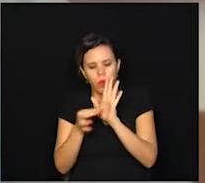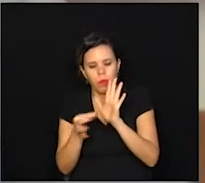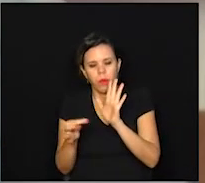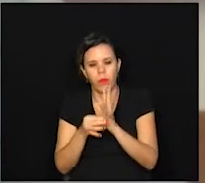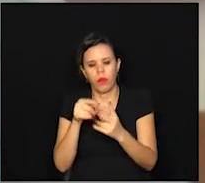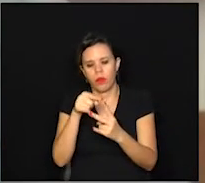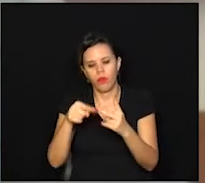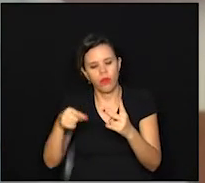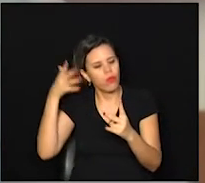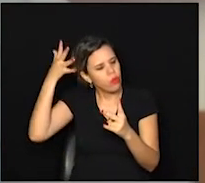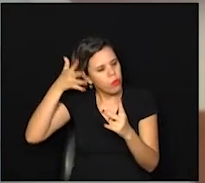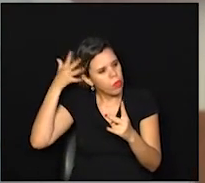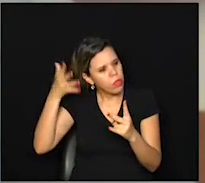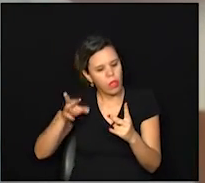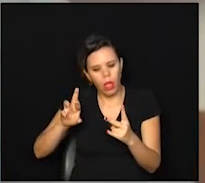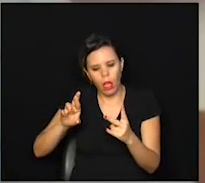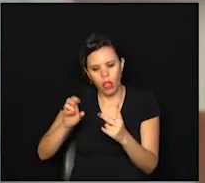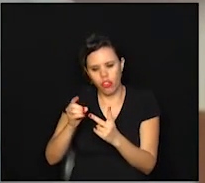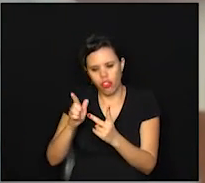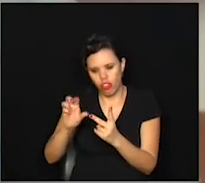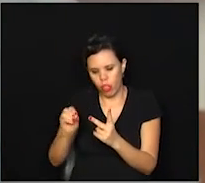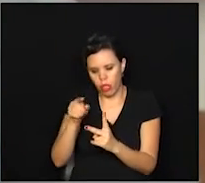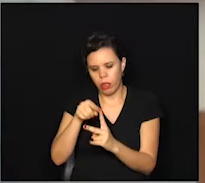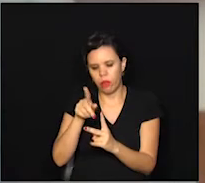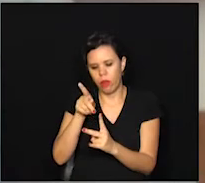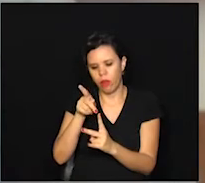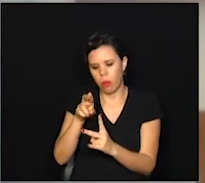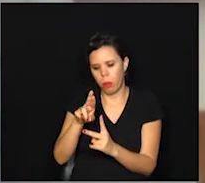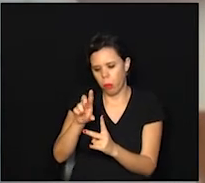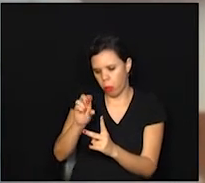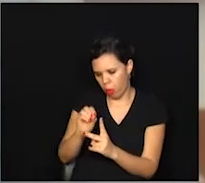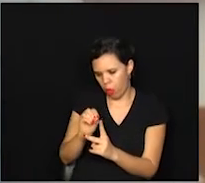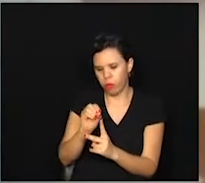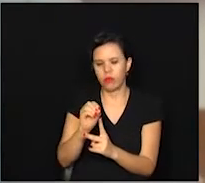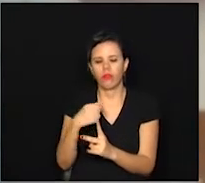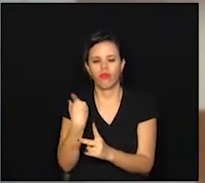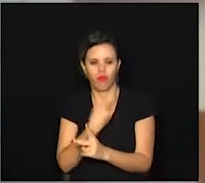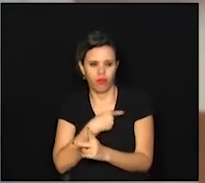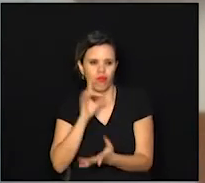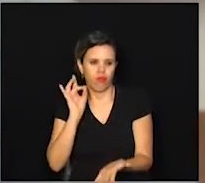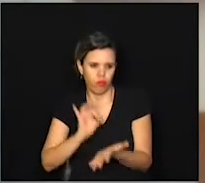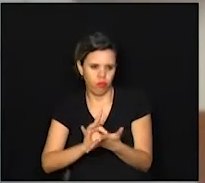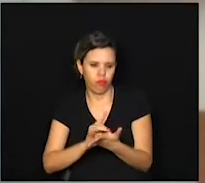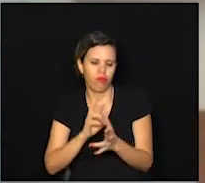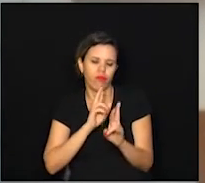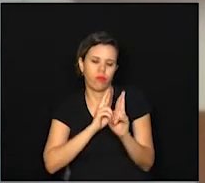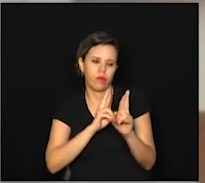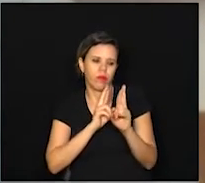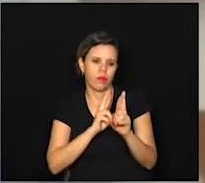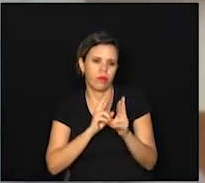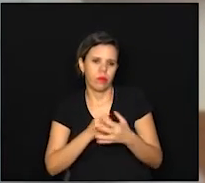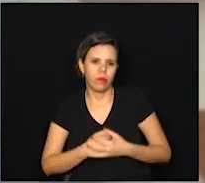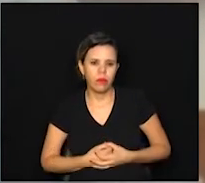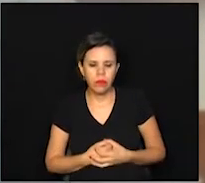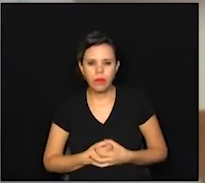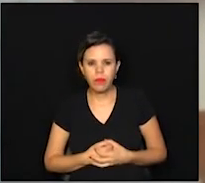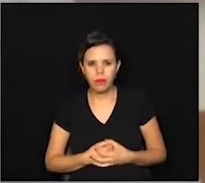Mariante, do Rogério Sotile. Eu acho que é isso mesmo, a gente tem que ser realista e esperançoso, né?